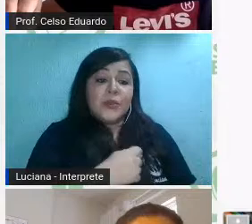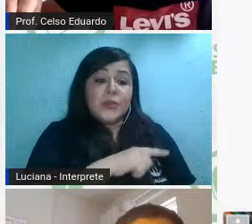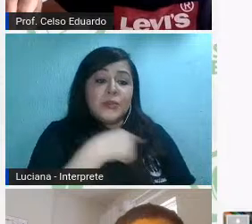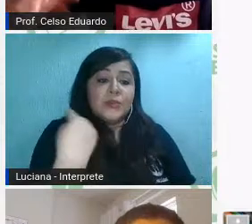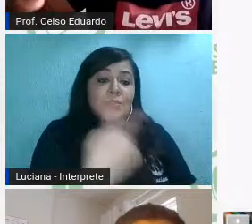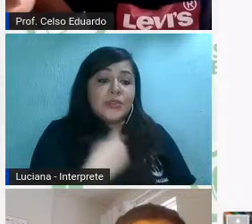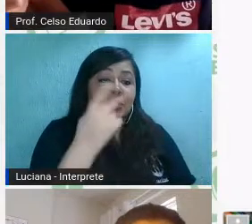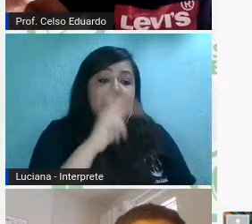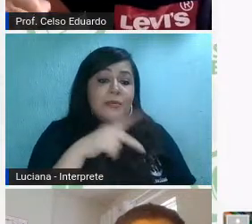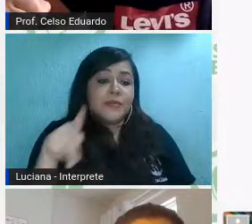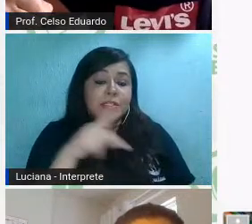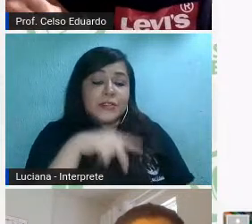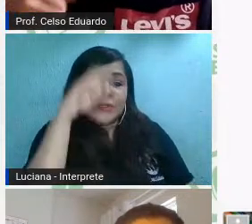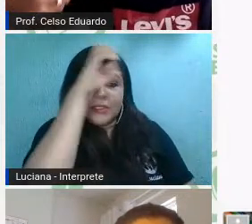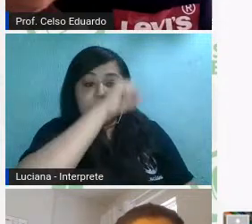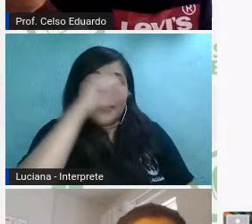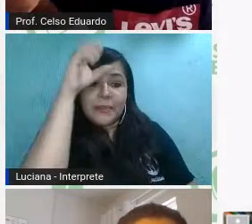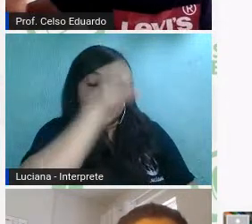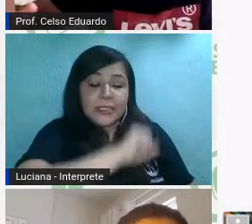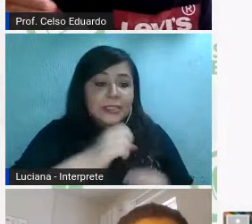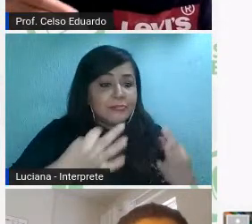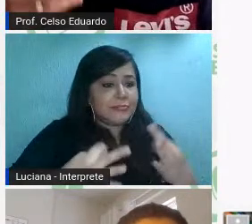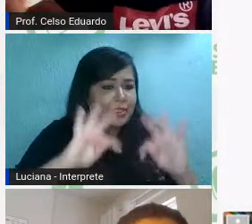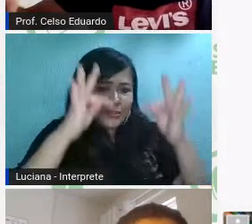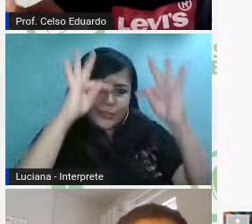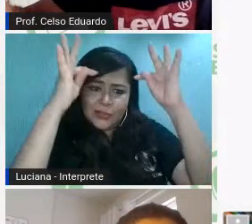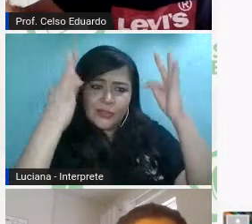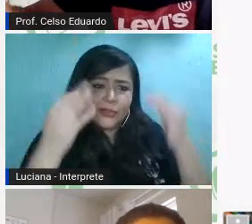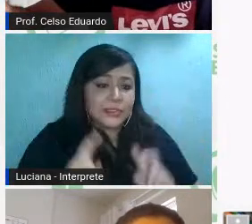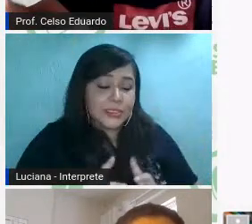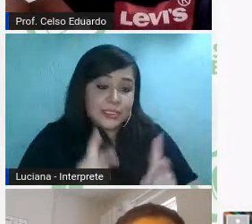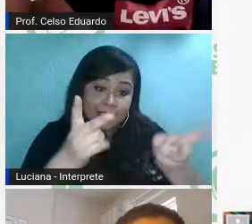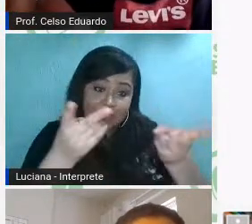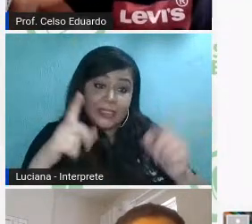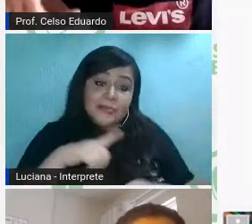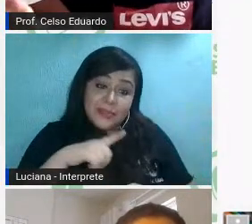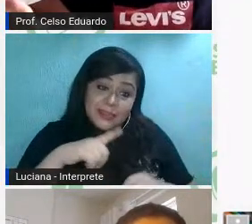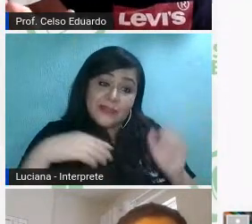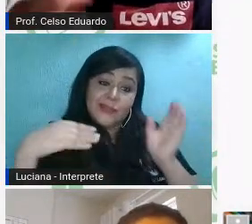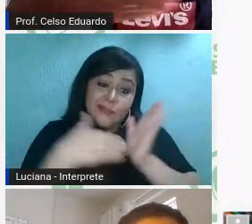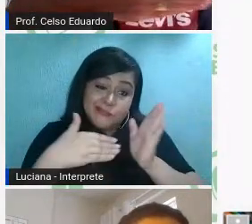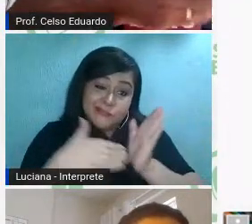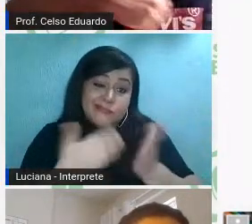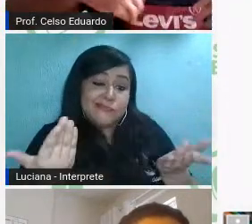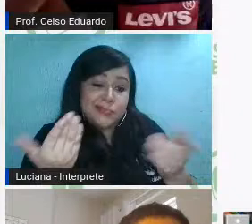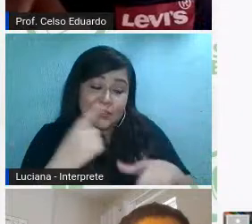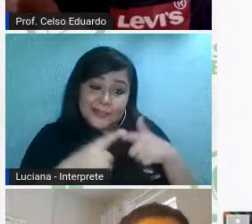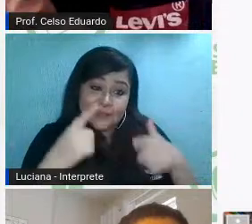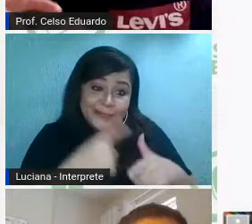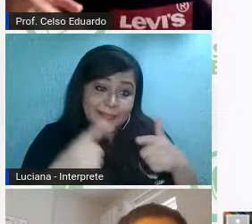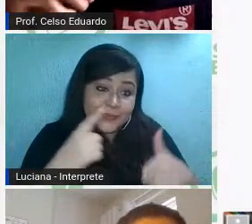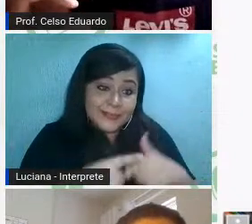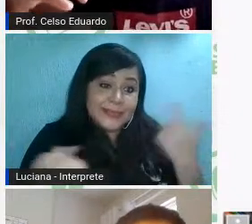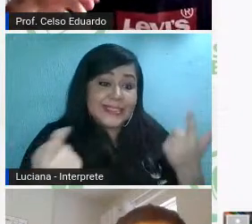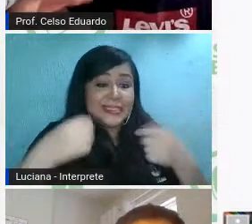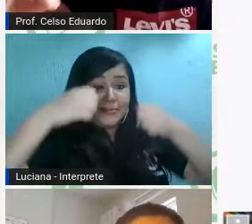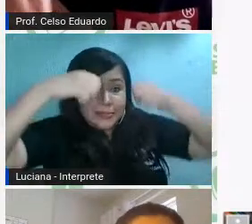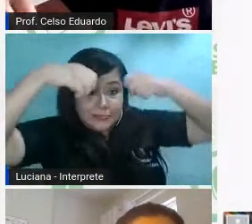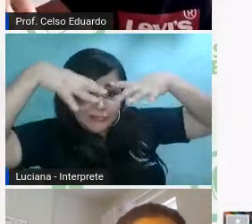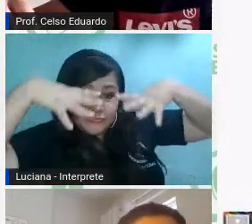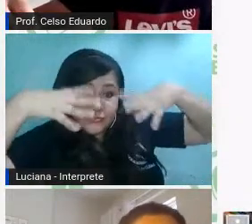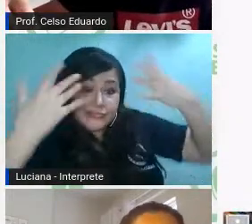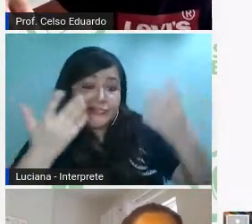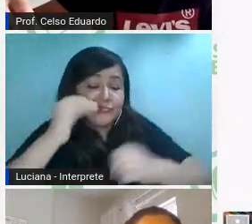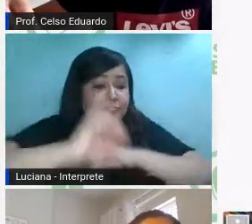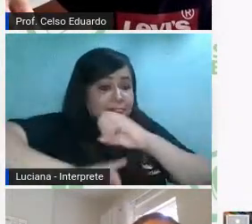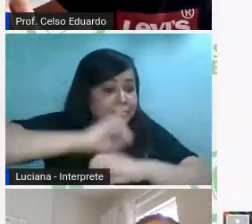a todo momento, inclusive esses entraves, essas impossibilidades geradas que a gente não consegue impedir, como luz, internet,